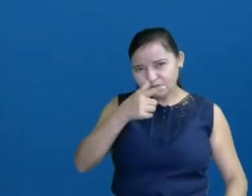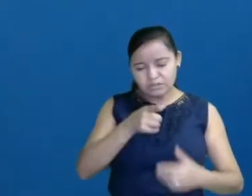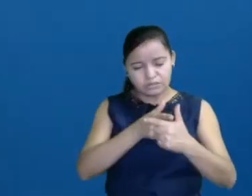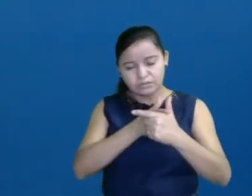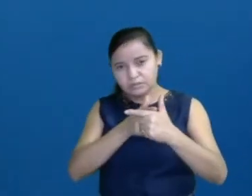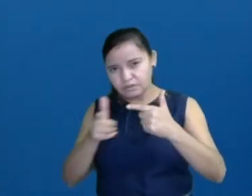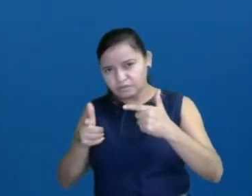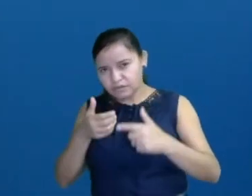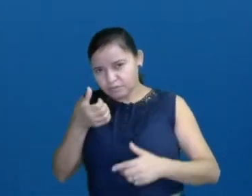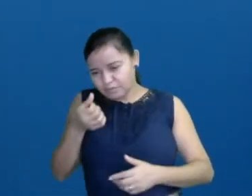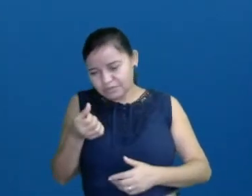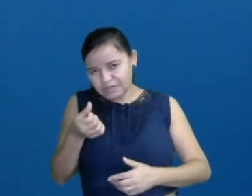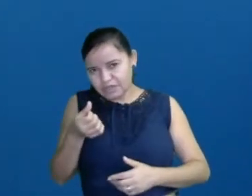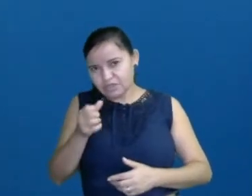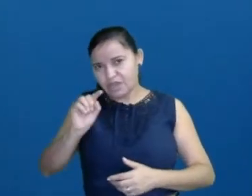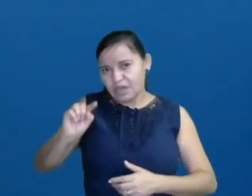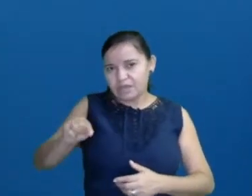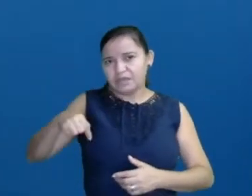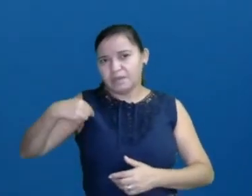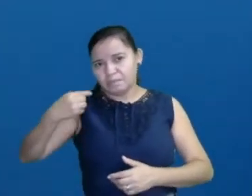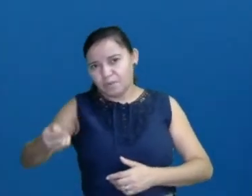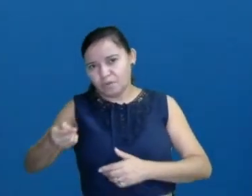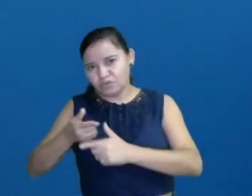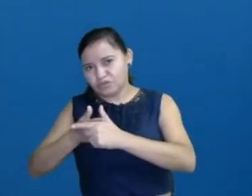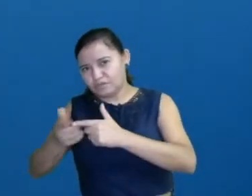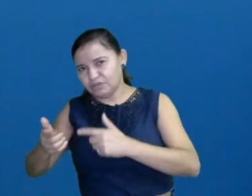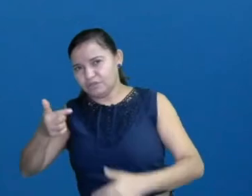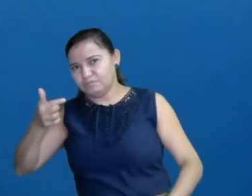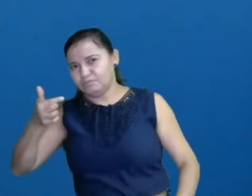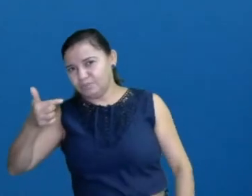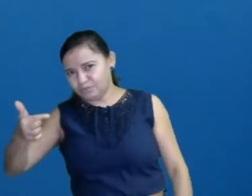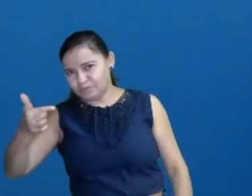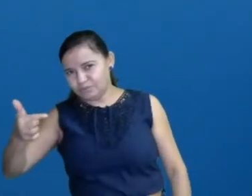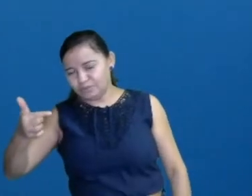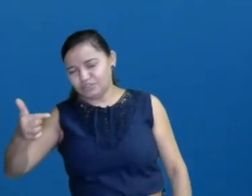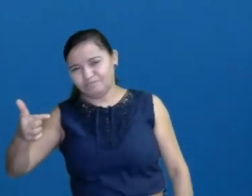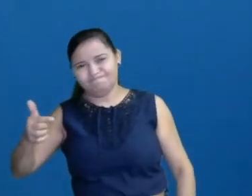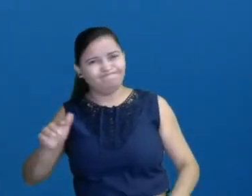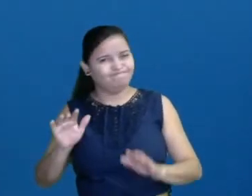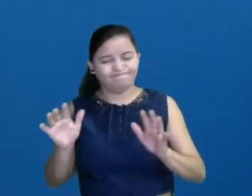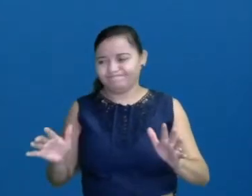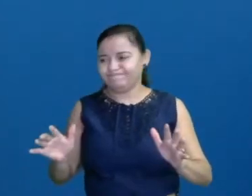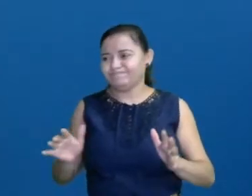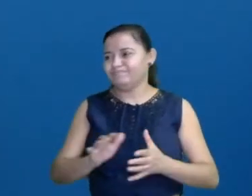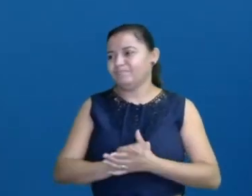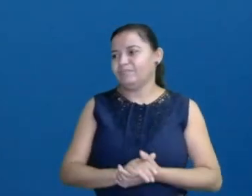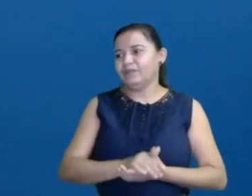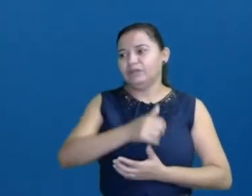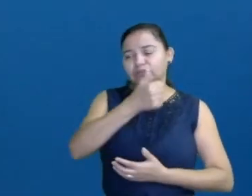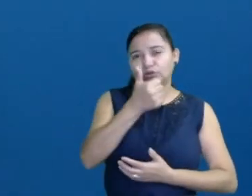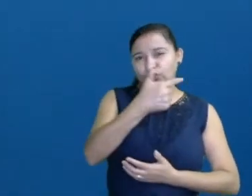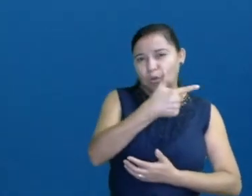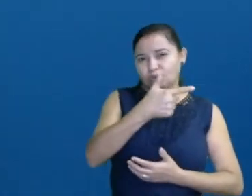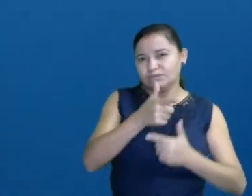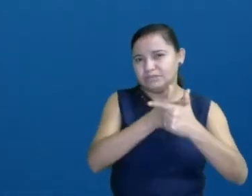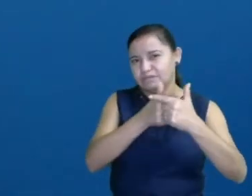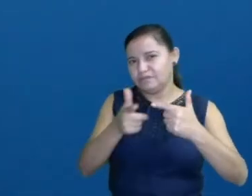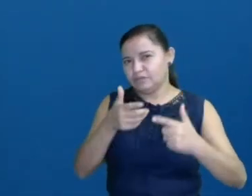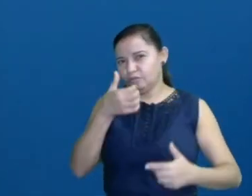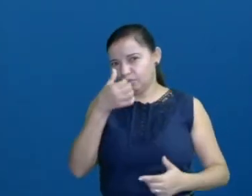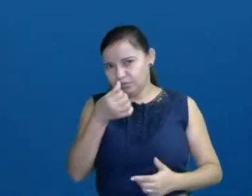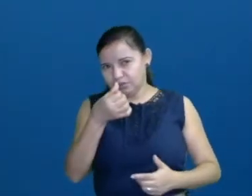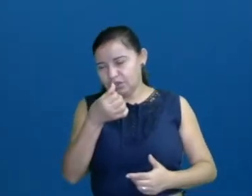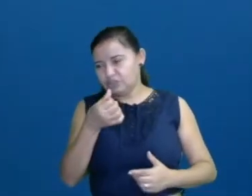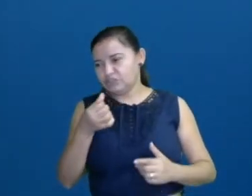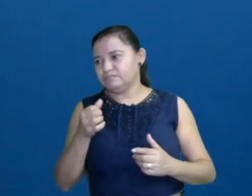6 e depois / 2 O que é que a gente faz primeiro eu vou dividir o que tá no parente 12 / 6 vai